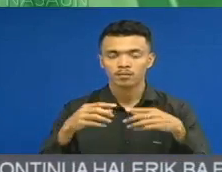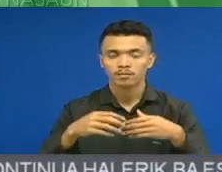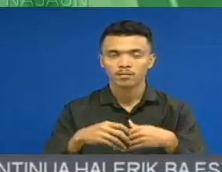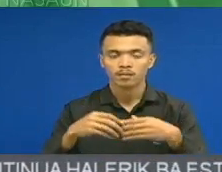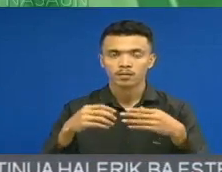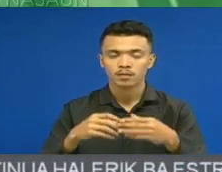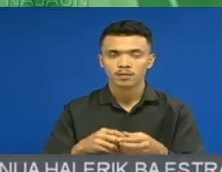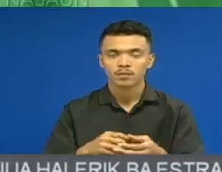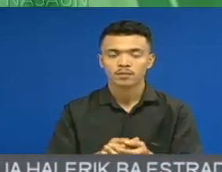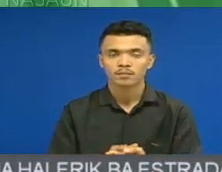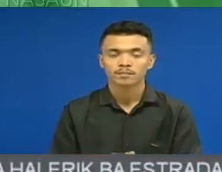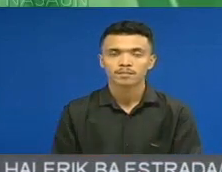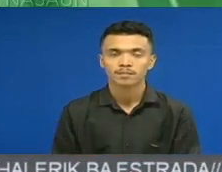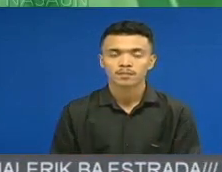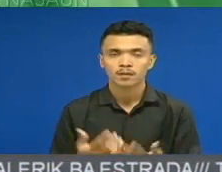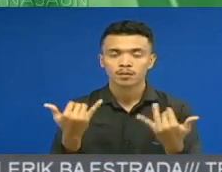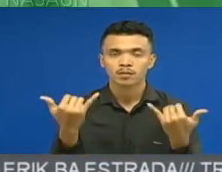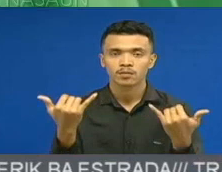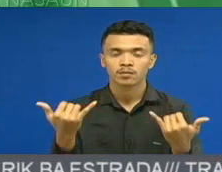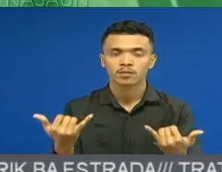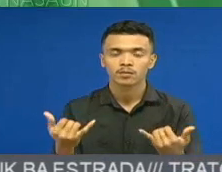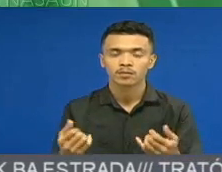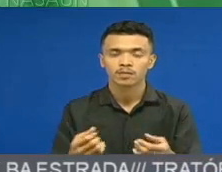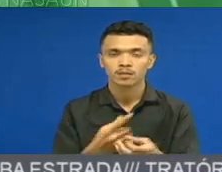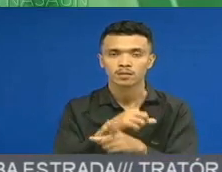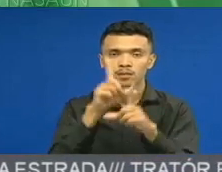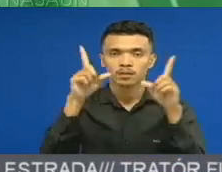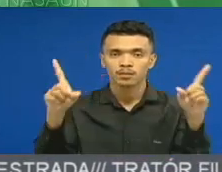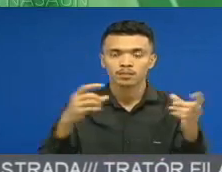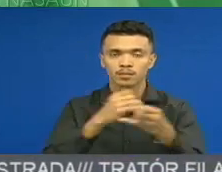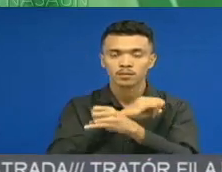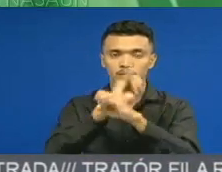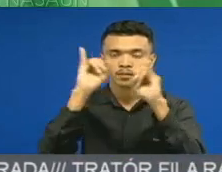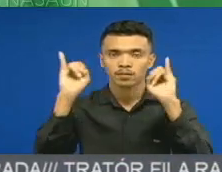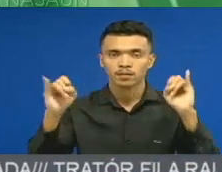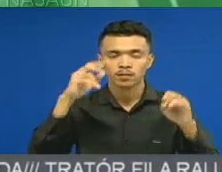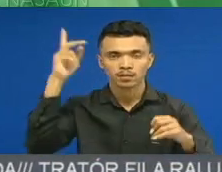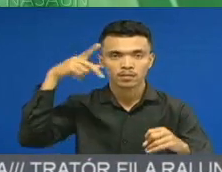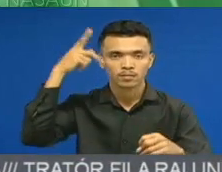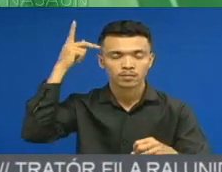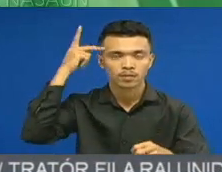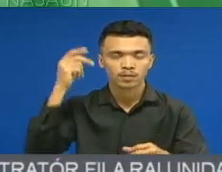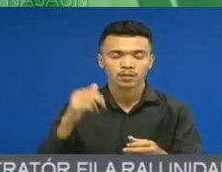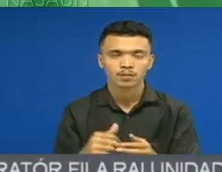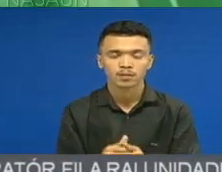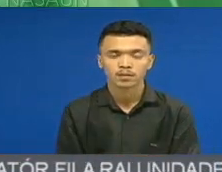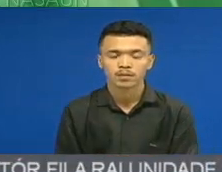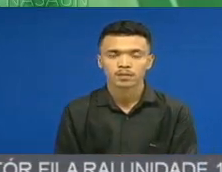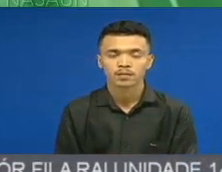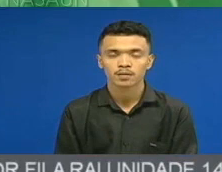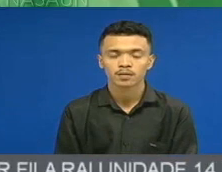libertação, pátria de B, ou em loro, livre no independente. Política descentralizada na